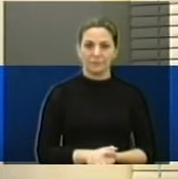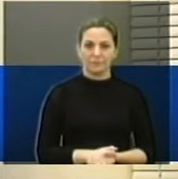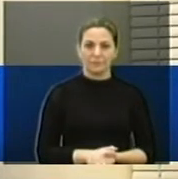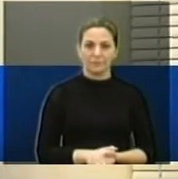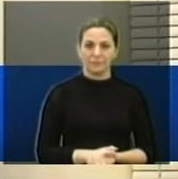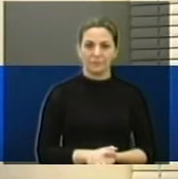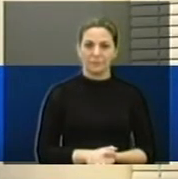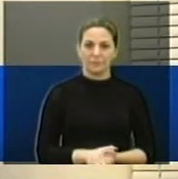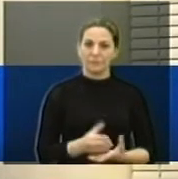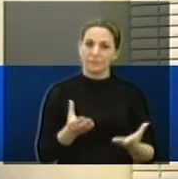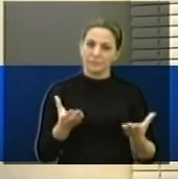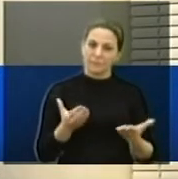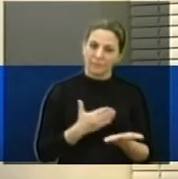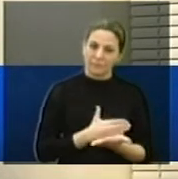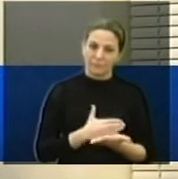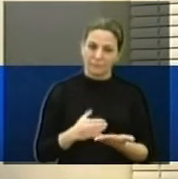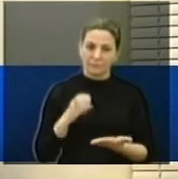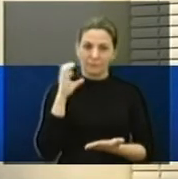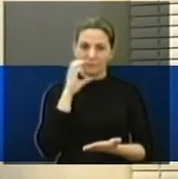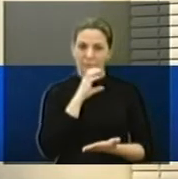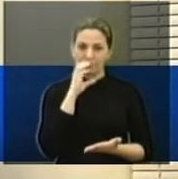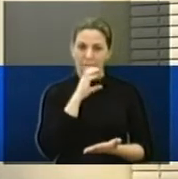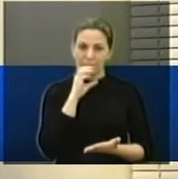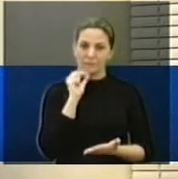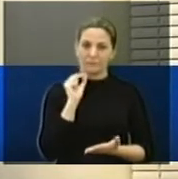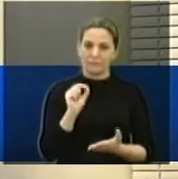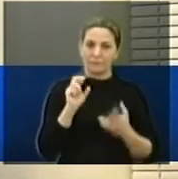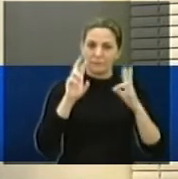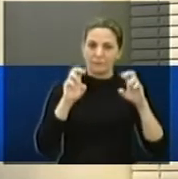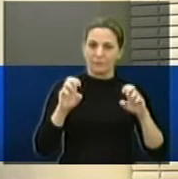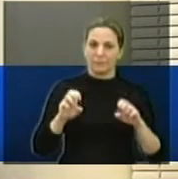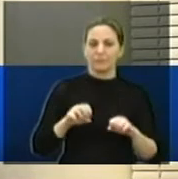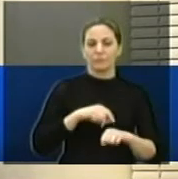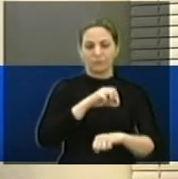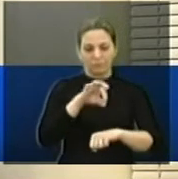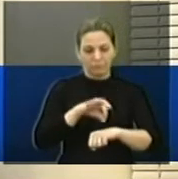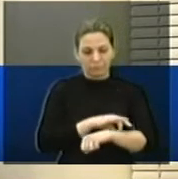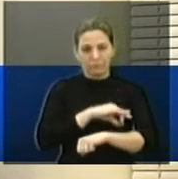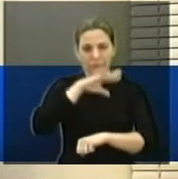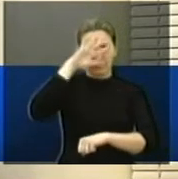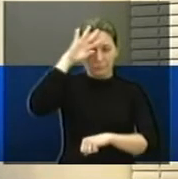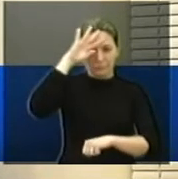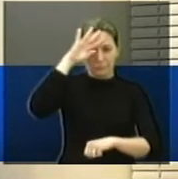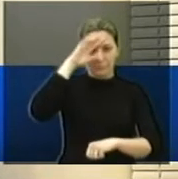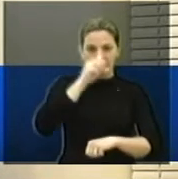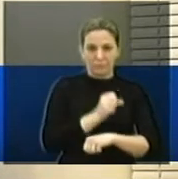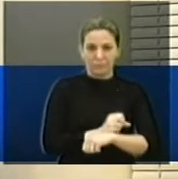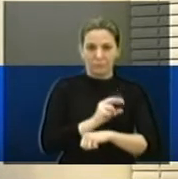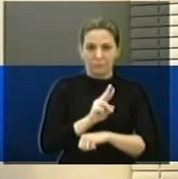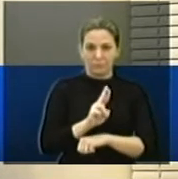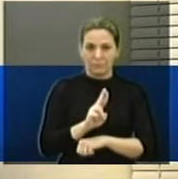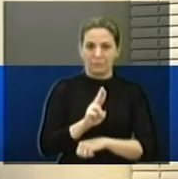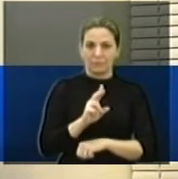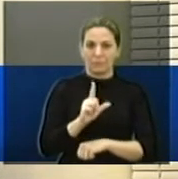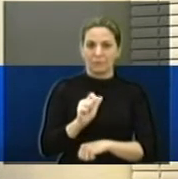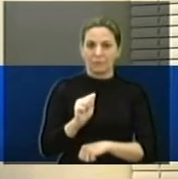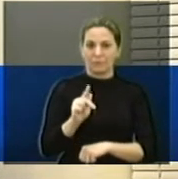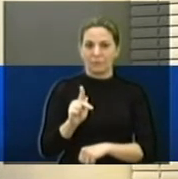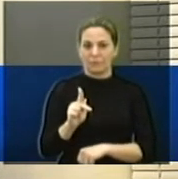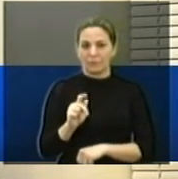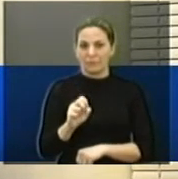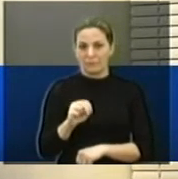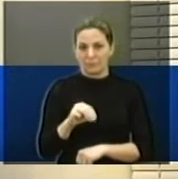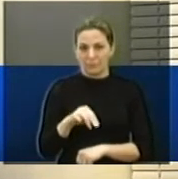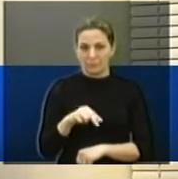quero começar dizendo rapidamente a respeito da dengue e o doutor a pena hoje eu vi a notícia